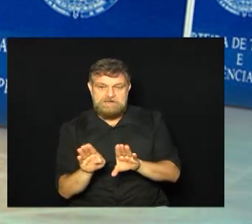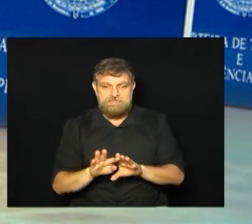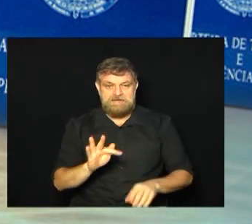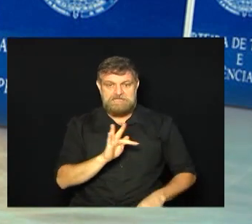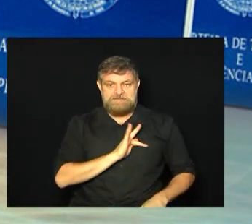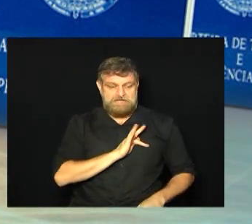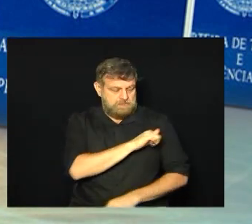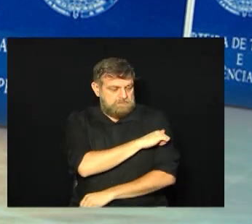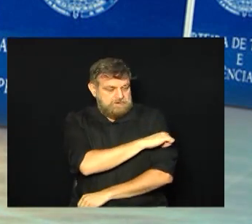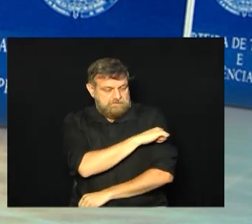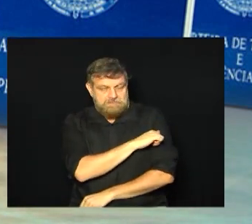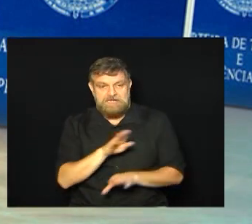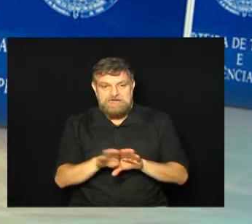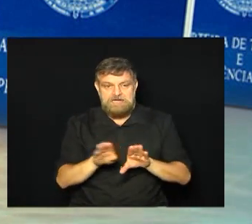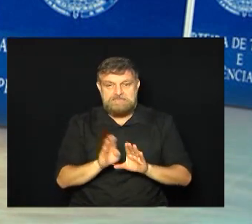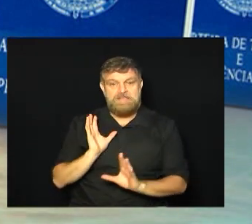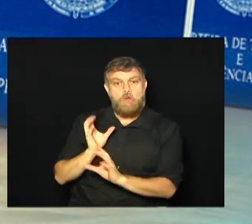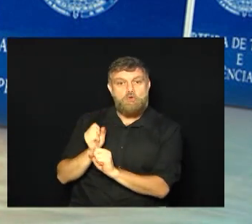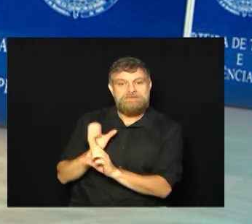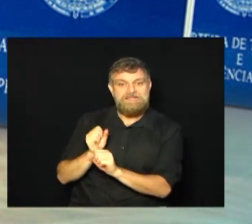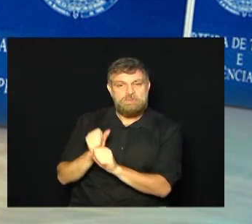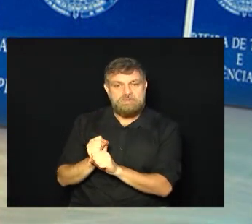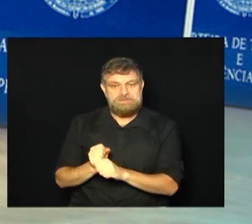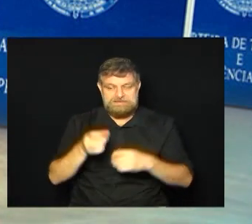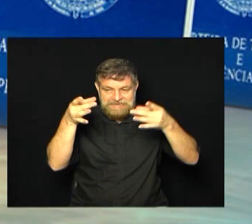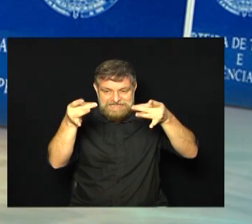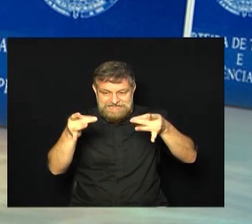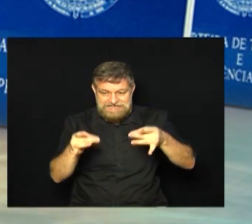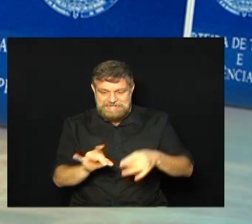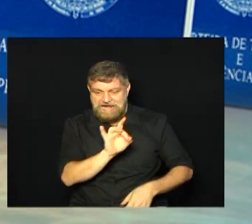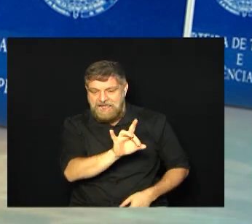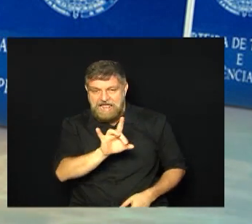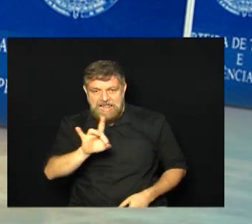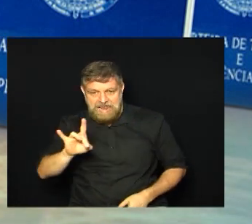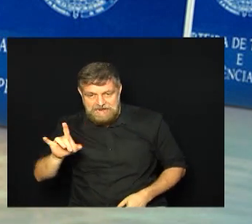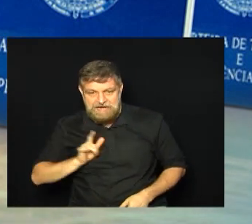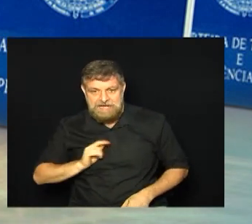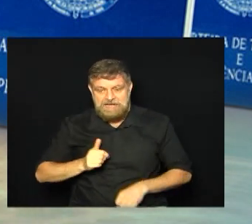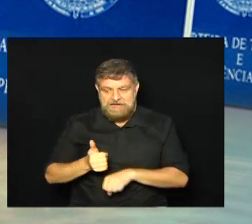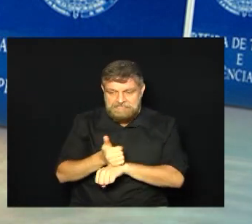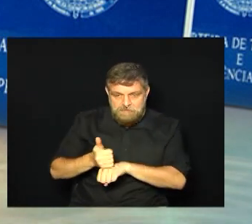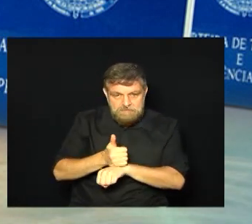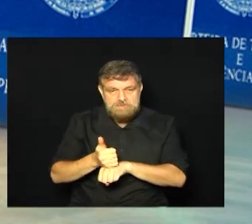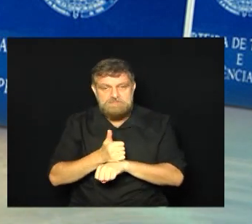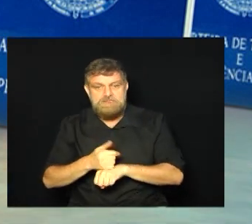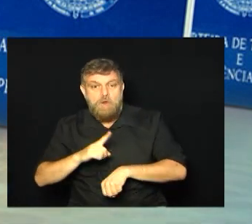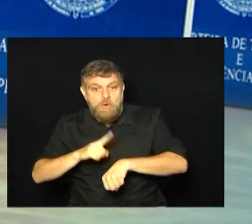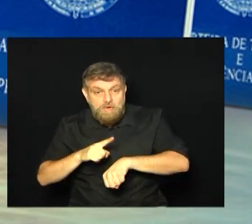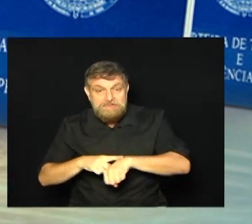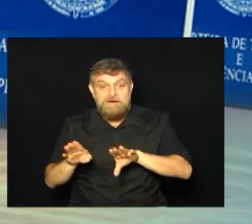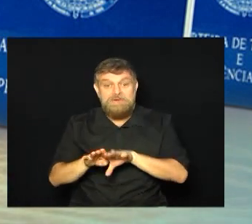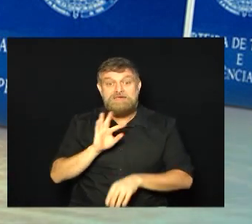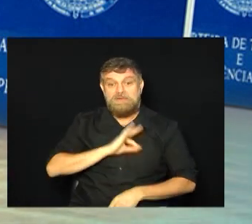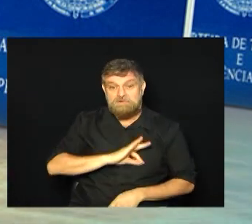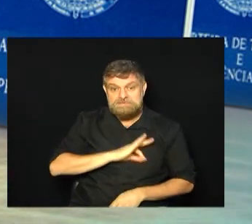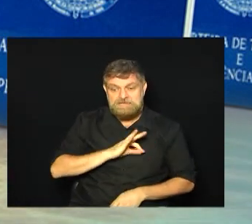de enfermagem e contador. Detalhes de cada vaga, como tempo de experiência e salário,